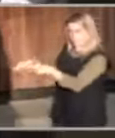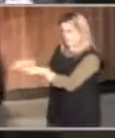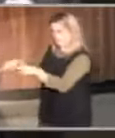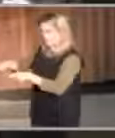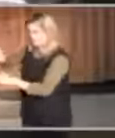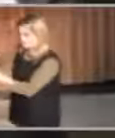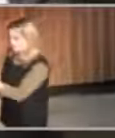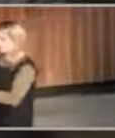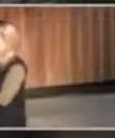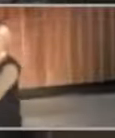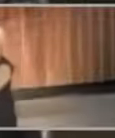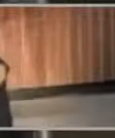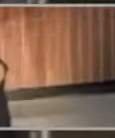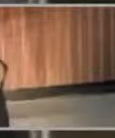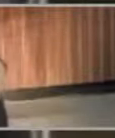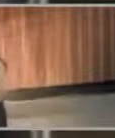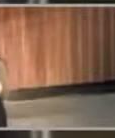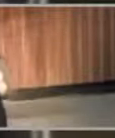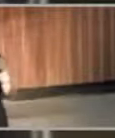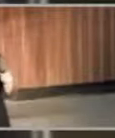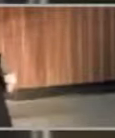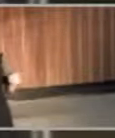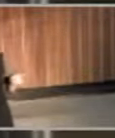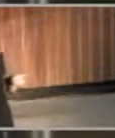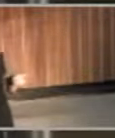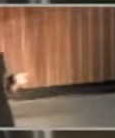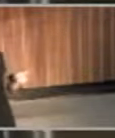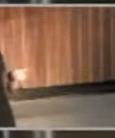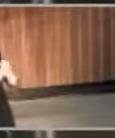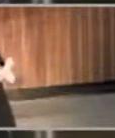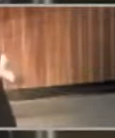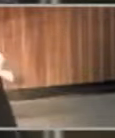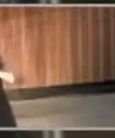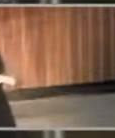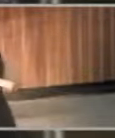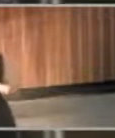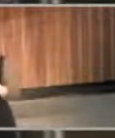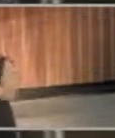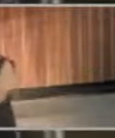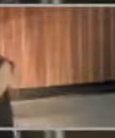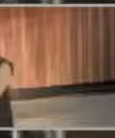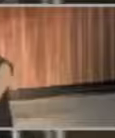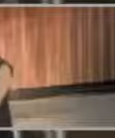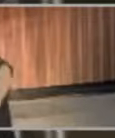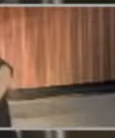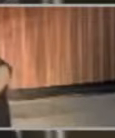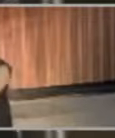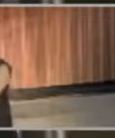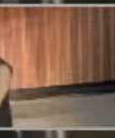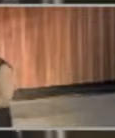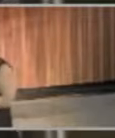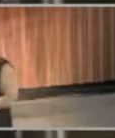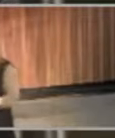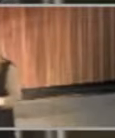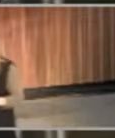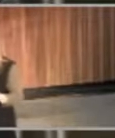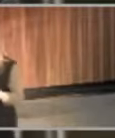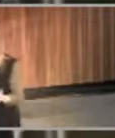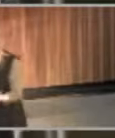é aquilo que a gente chama de culto doméstico quando o papai a mamãe quando o esposo e esposa